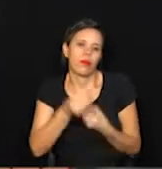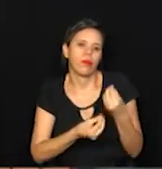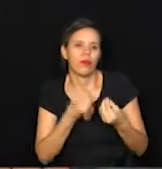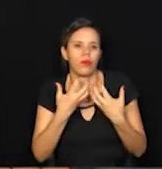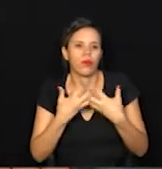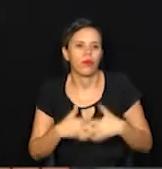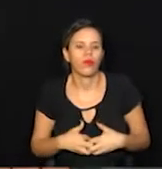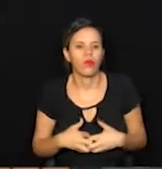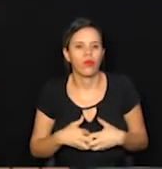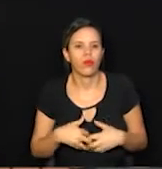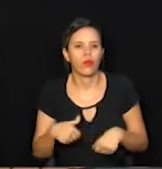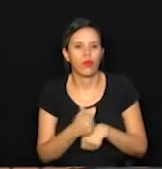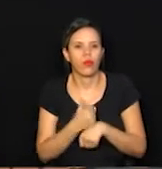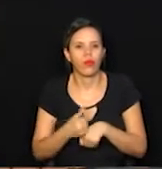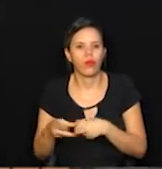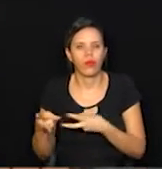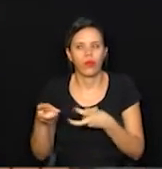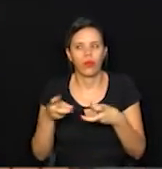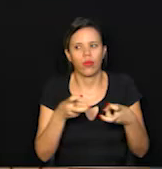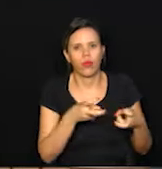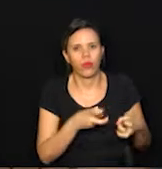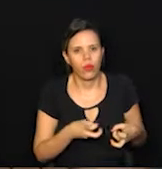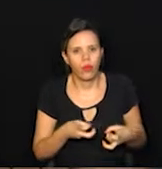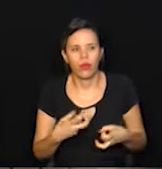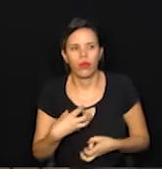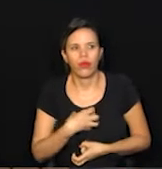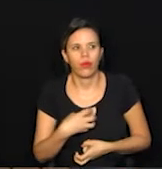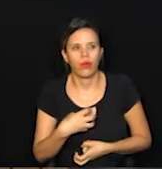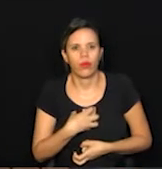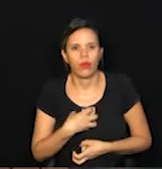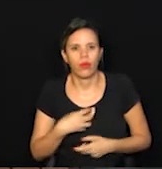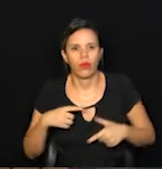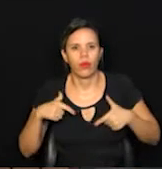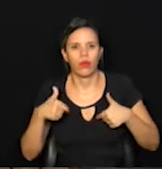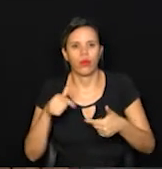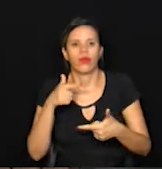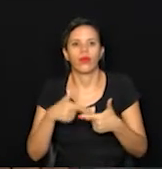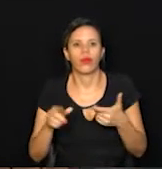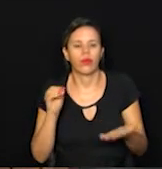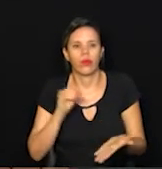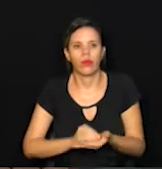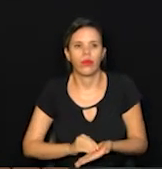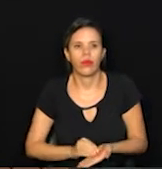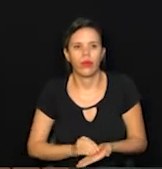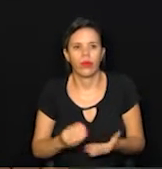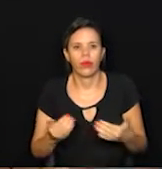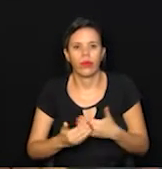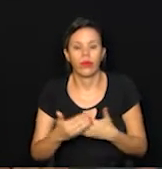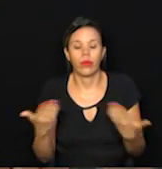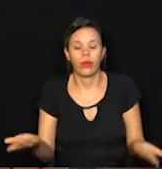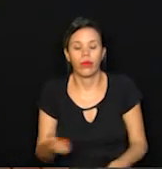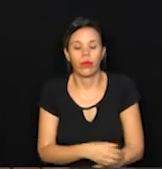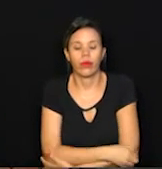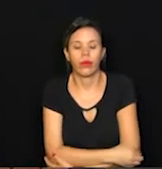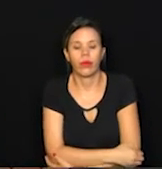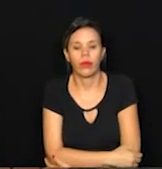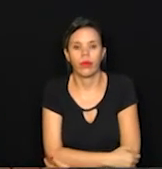que cada segmento está percebendo, sentindo, né, enfrentando essa realidade. E a partir daí,